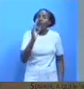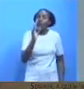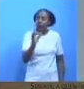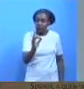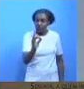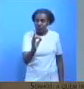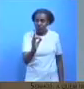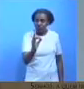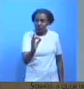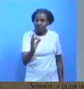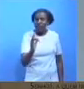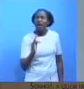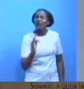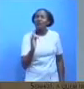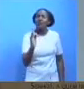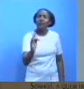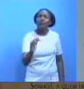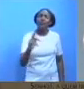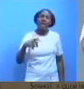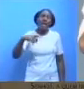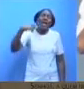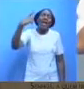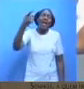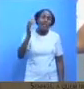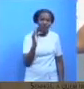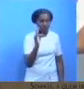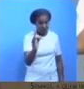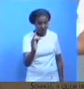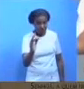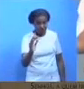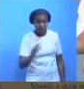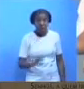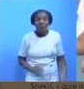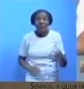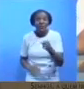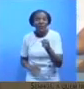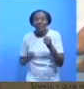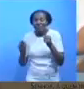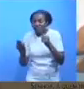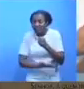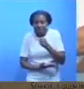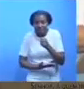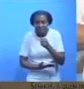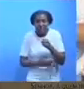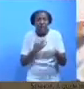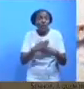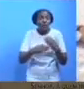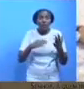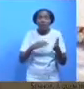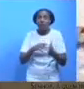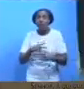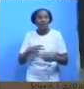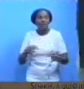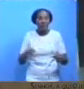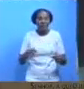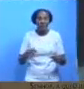que é município de São José dos Pinhais, cadê meus conterrâneos de Curitiba aí, não é? São José dos Pinhais ali, né? Ele nasce